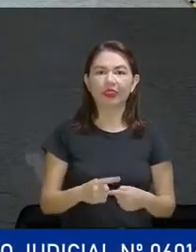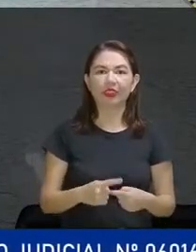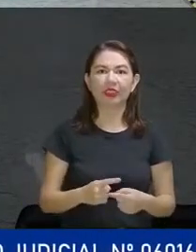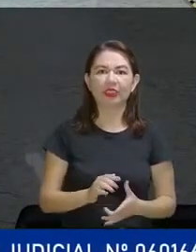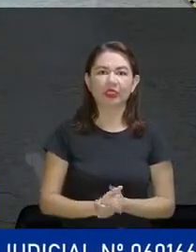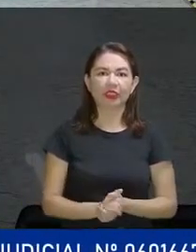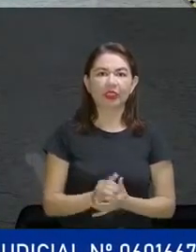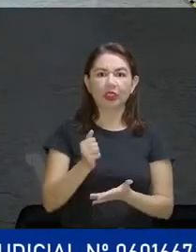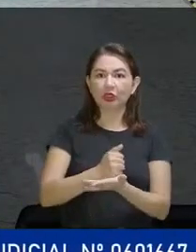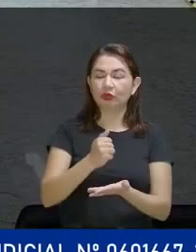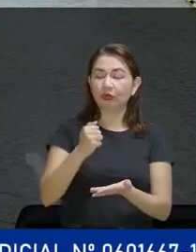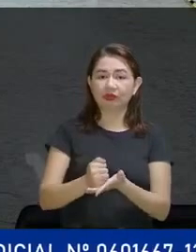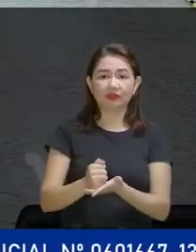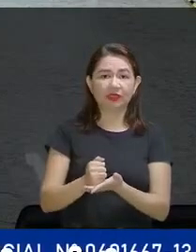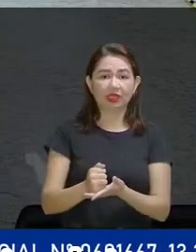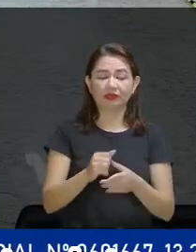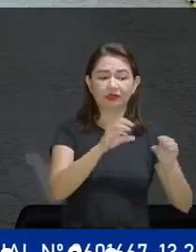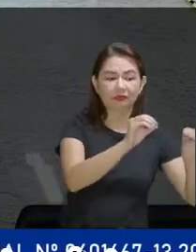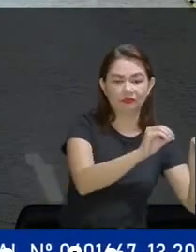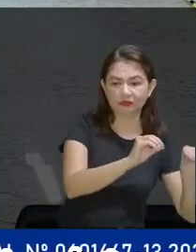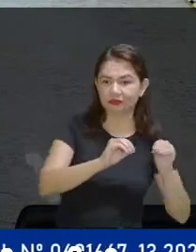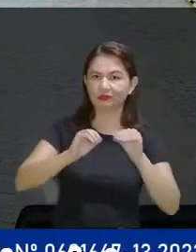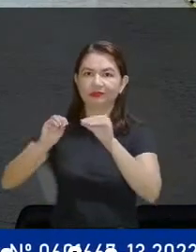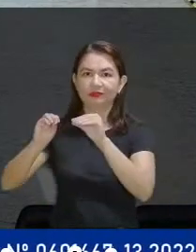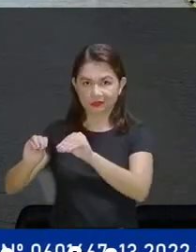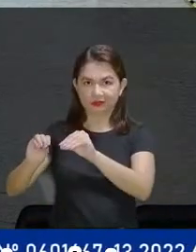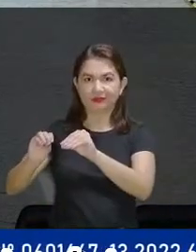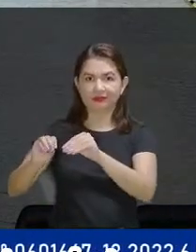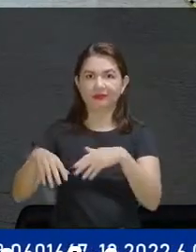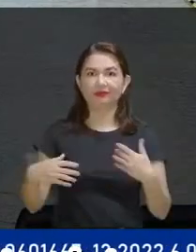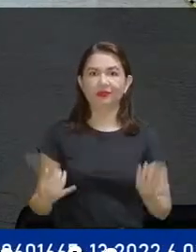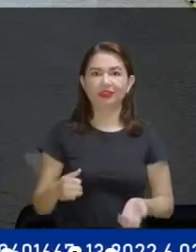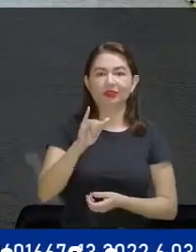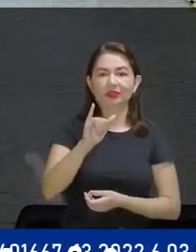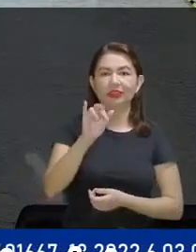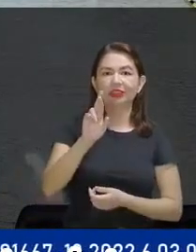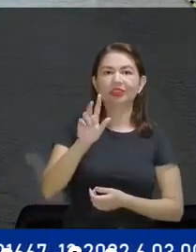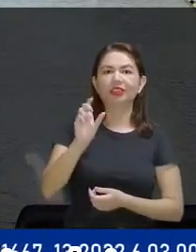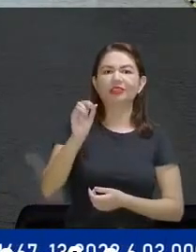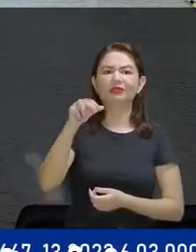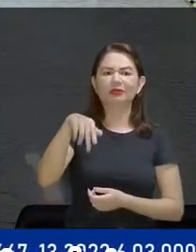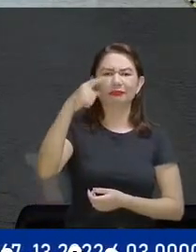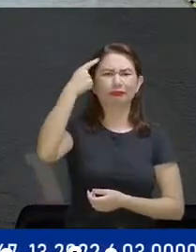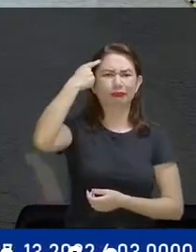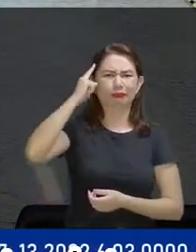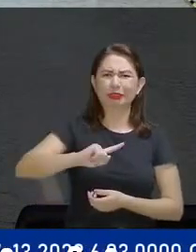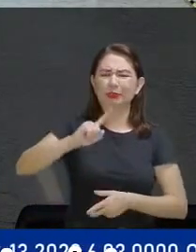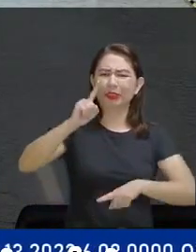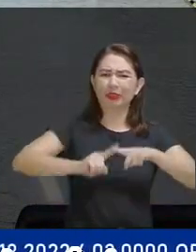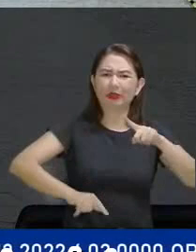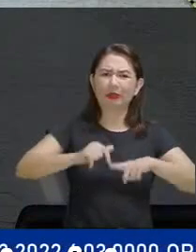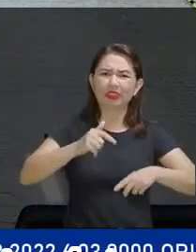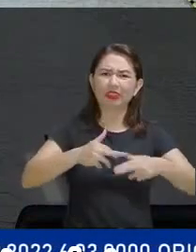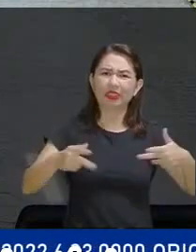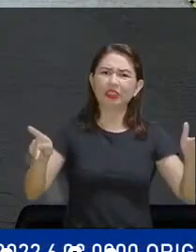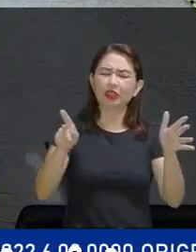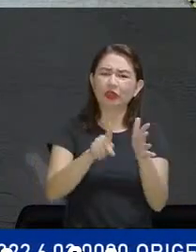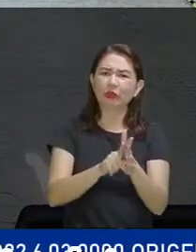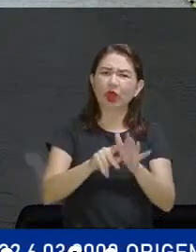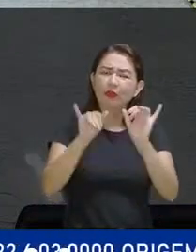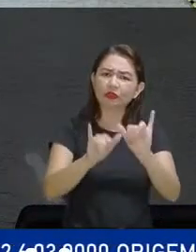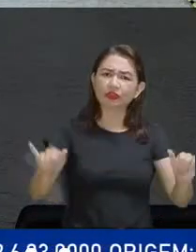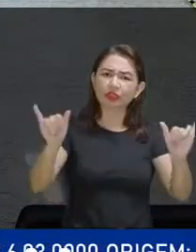cumprir com o contrato de transporte, e que o senhor Irlan não sabia da existência de santinho no interior do veículo, que se deparou com os